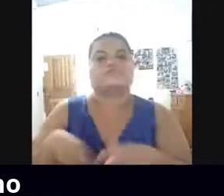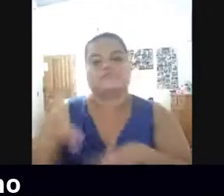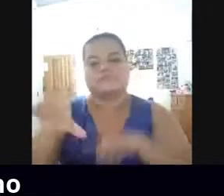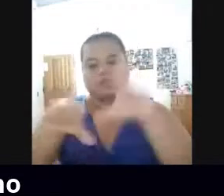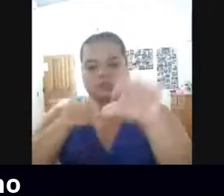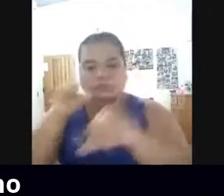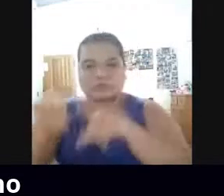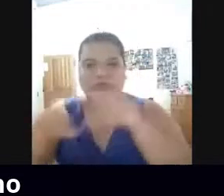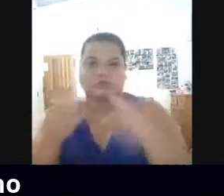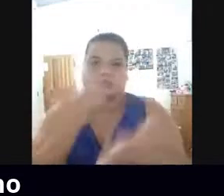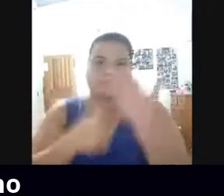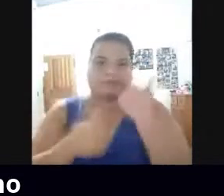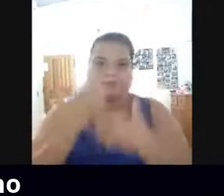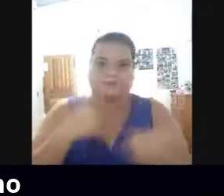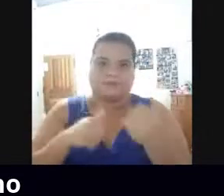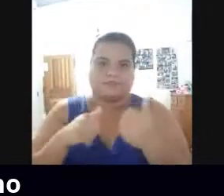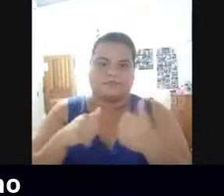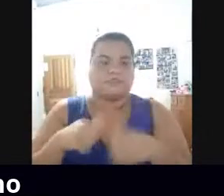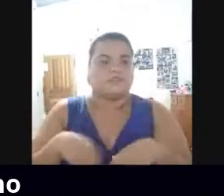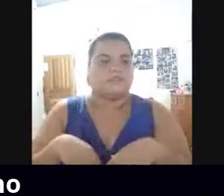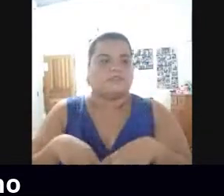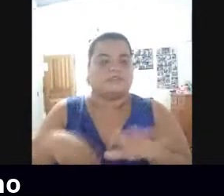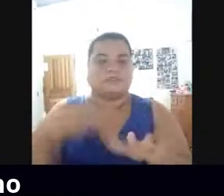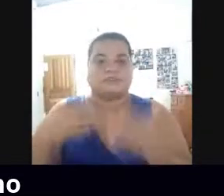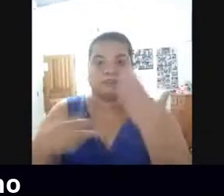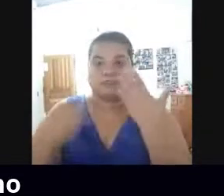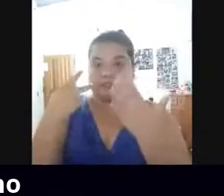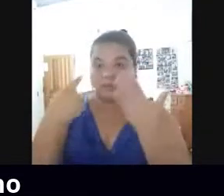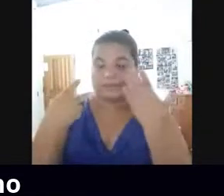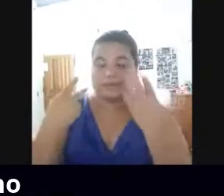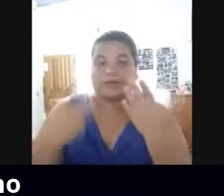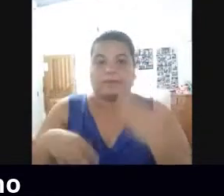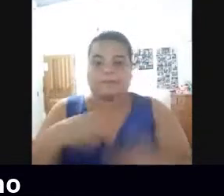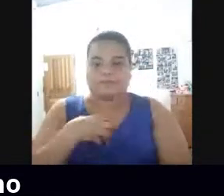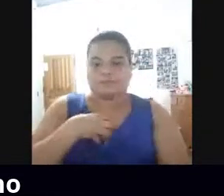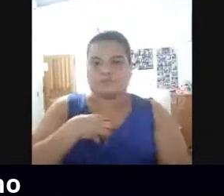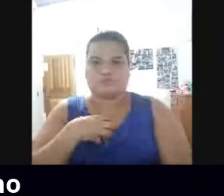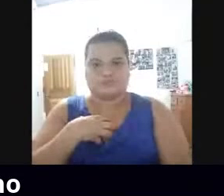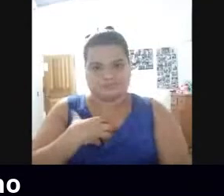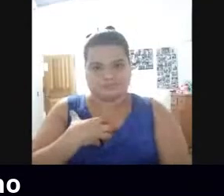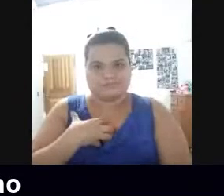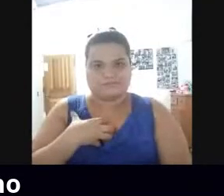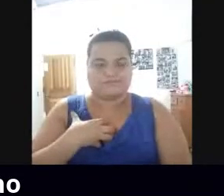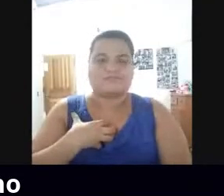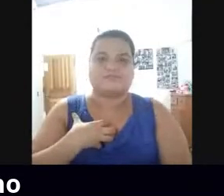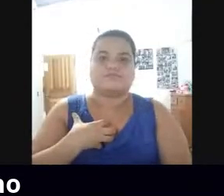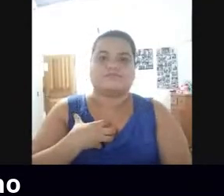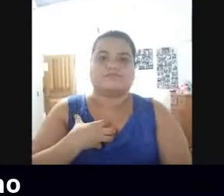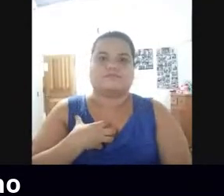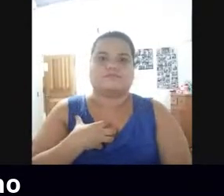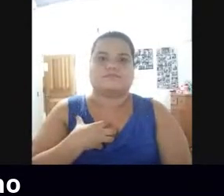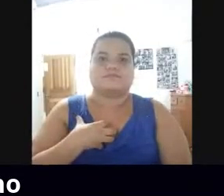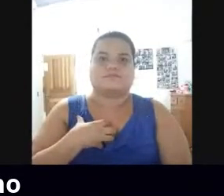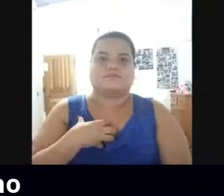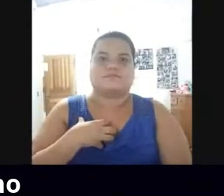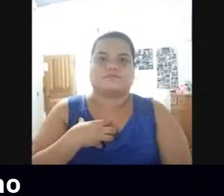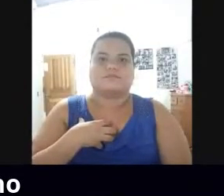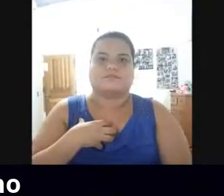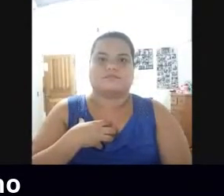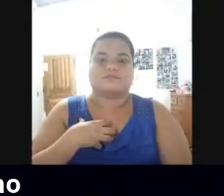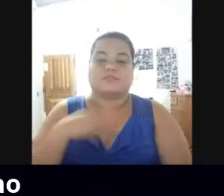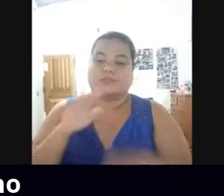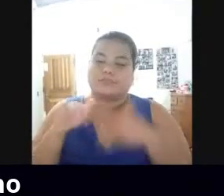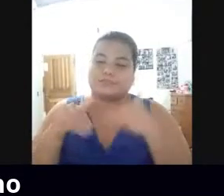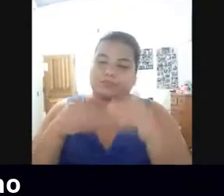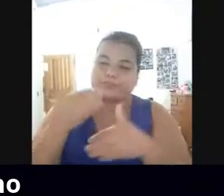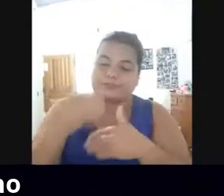terapia comportamental, né, de análise do comportamento aplicada, que também trabalha a seletividade alimentar. Existe o processo de dessensibilização que a gente